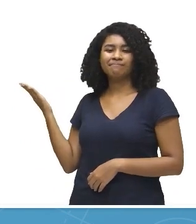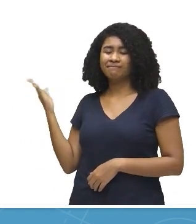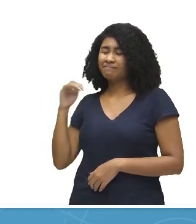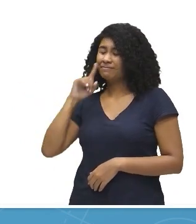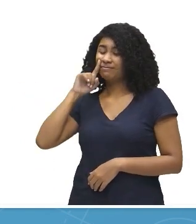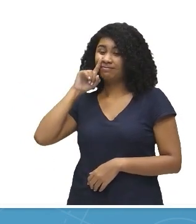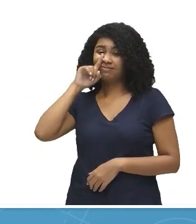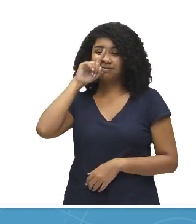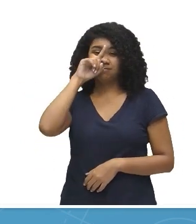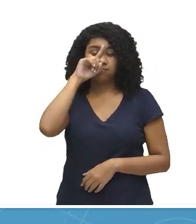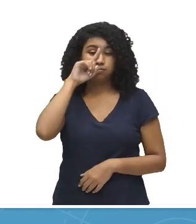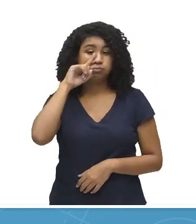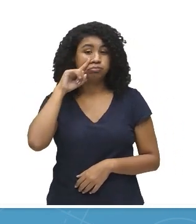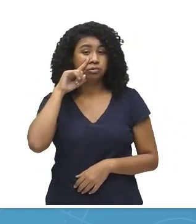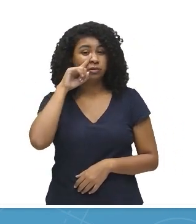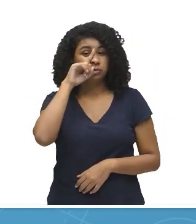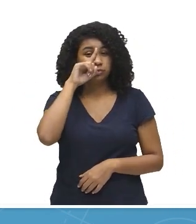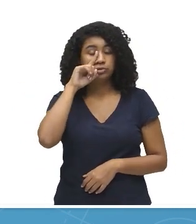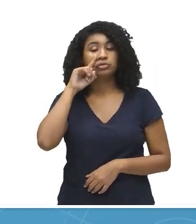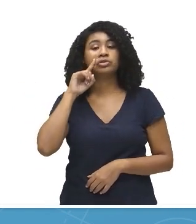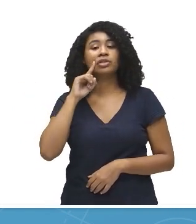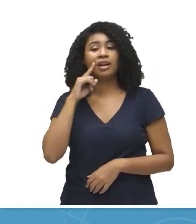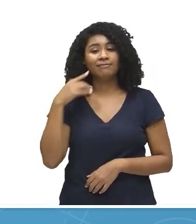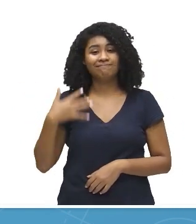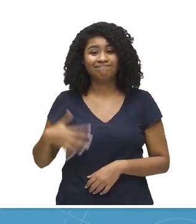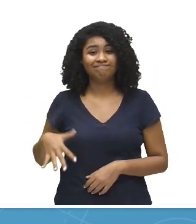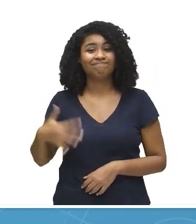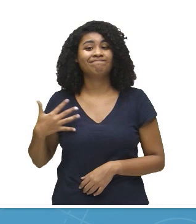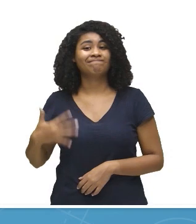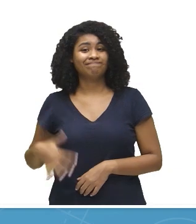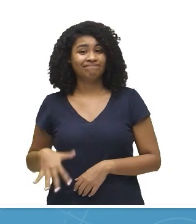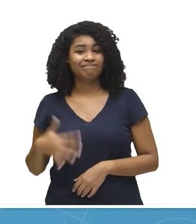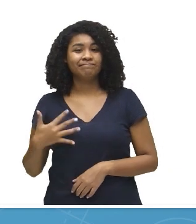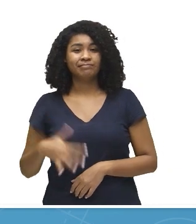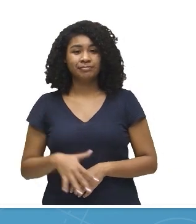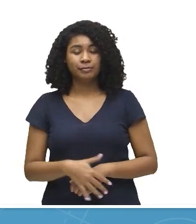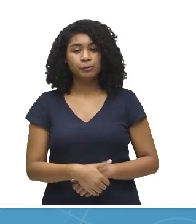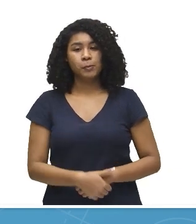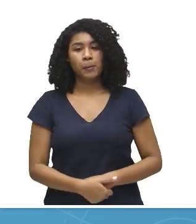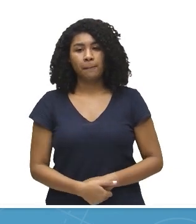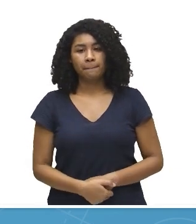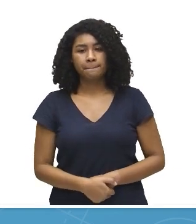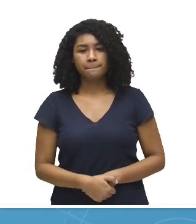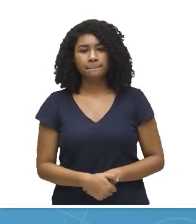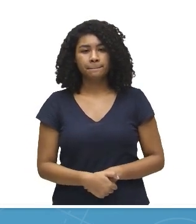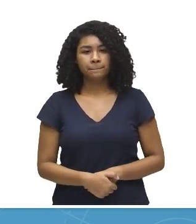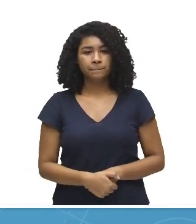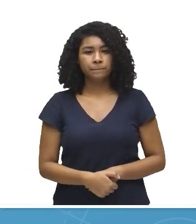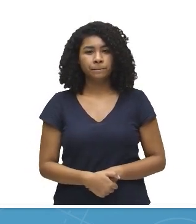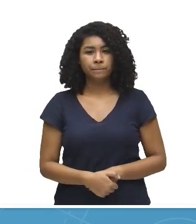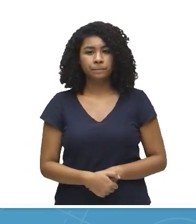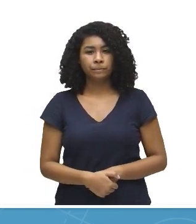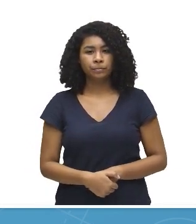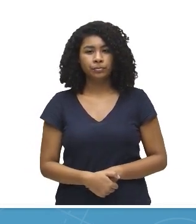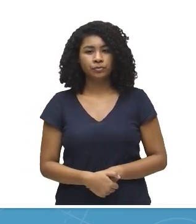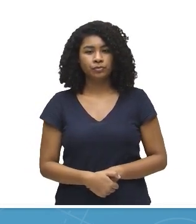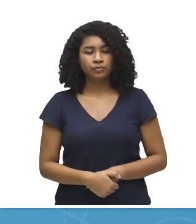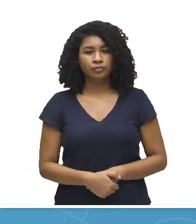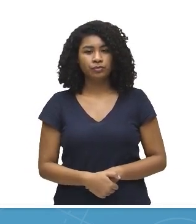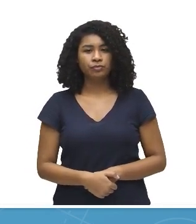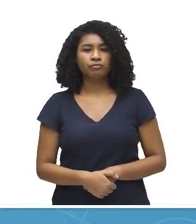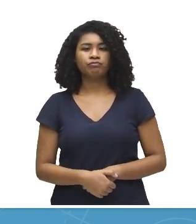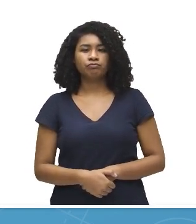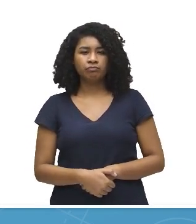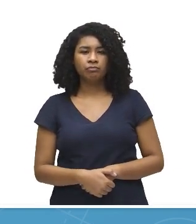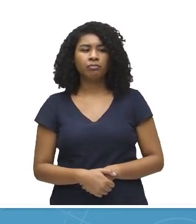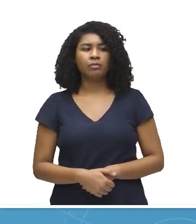são aí um dos principais gases que são emitidos para a atmosfera, aí tanto pelas